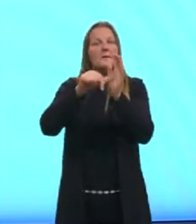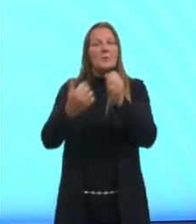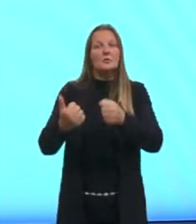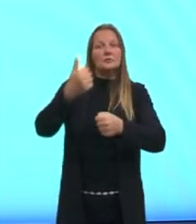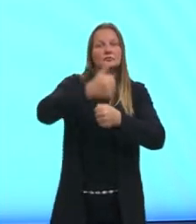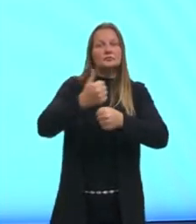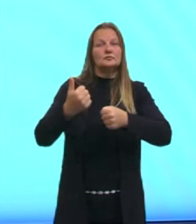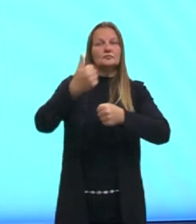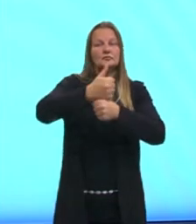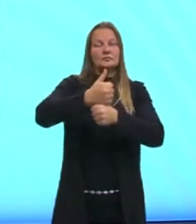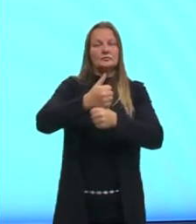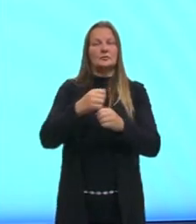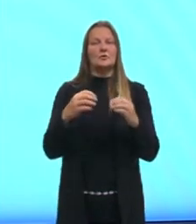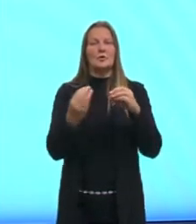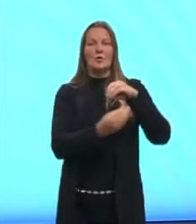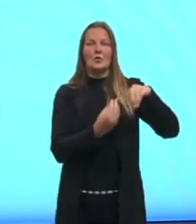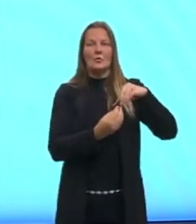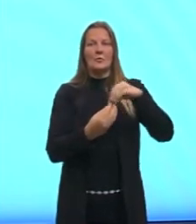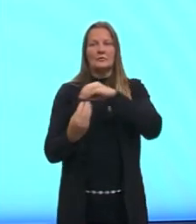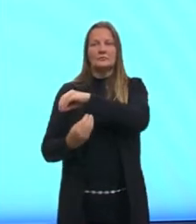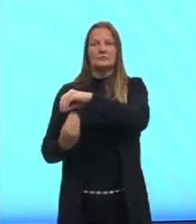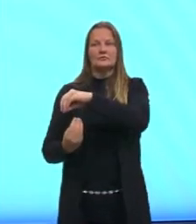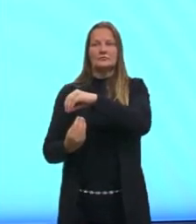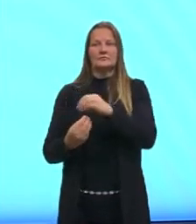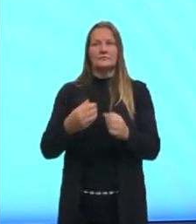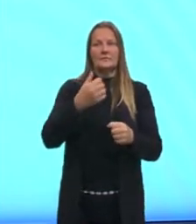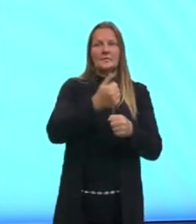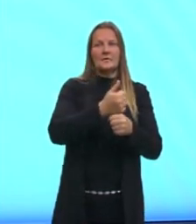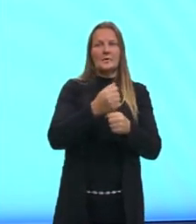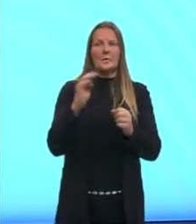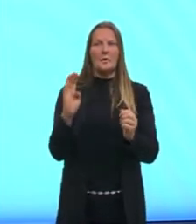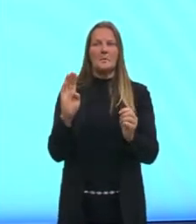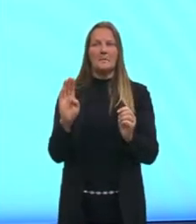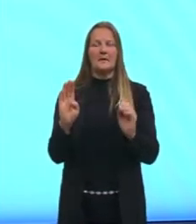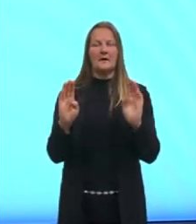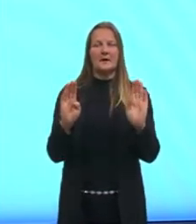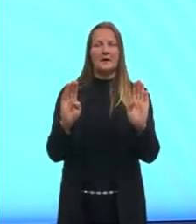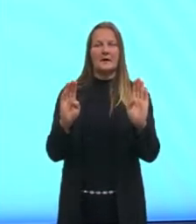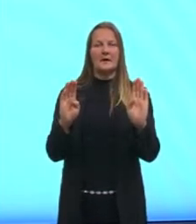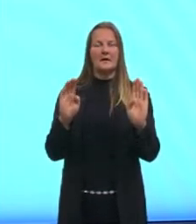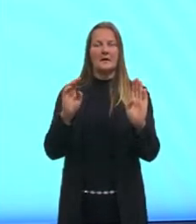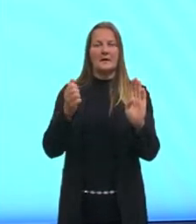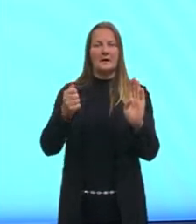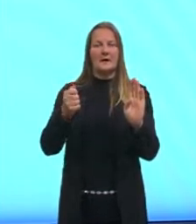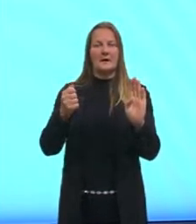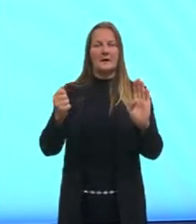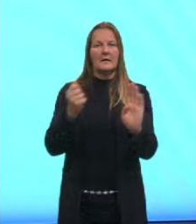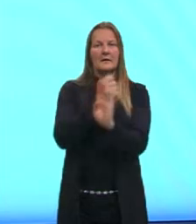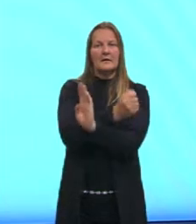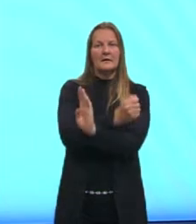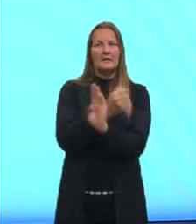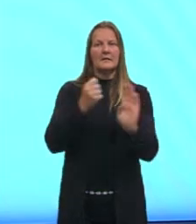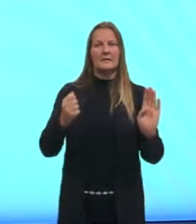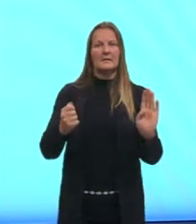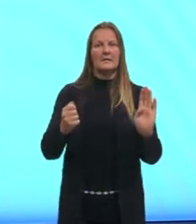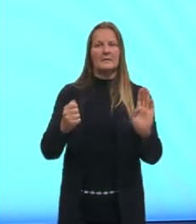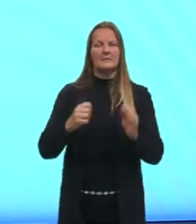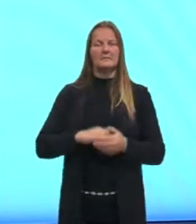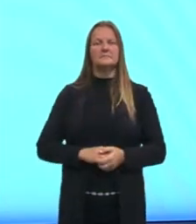nesses dois compostos né o b entra no lugar do a e o a entra no lugar do B uma troca substituição